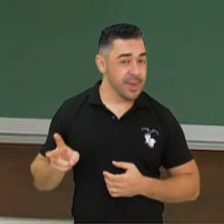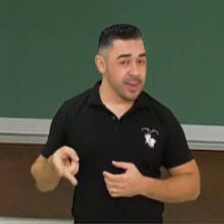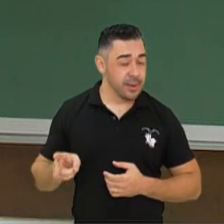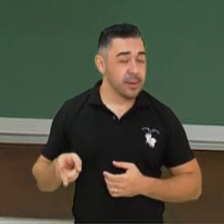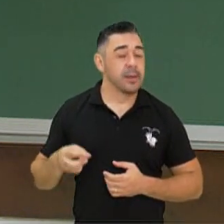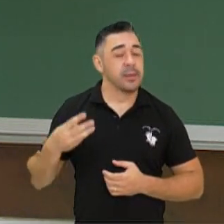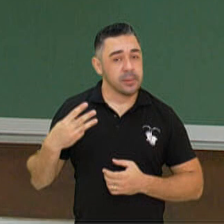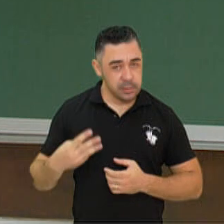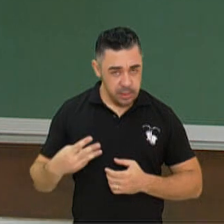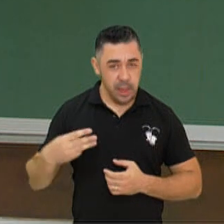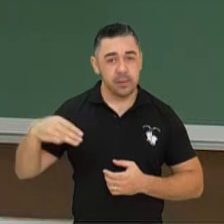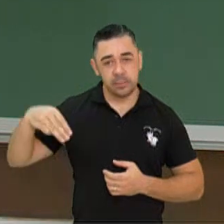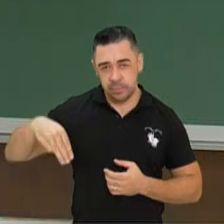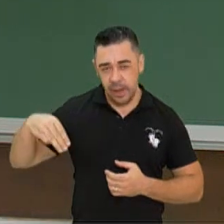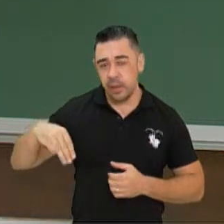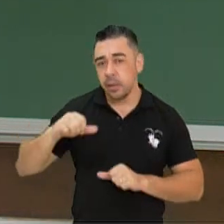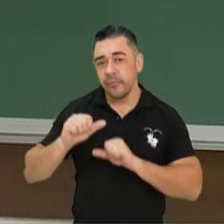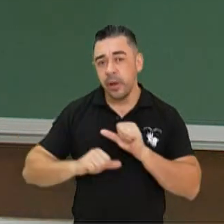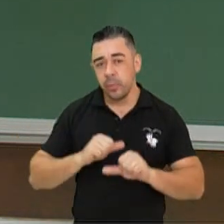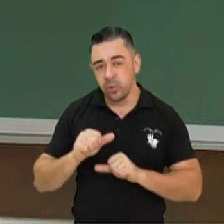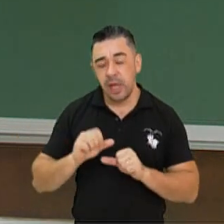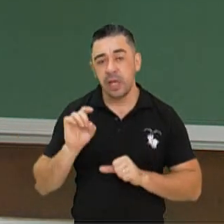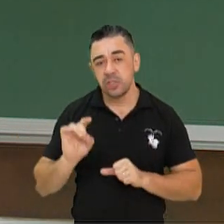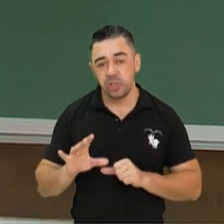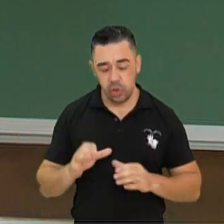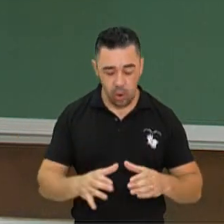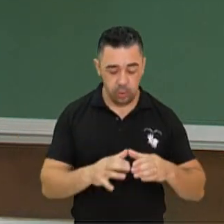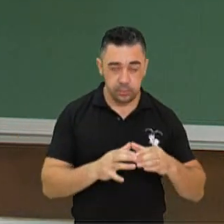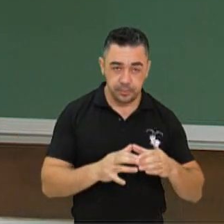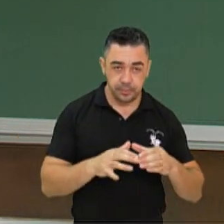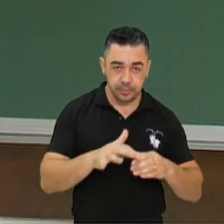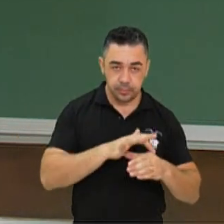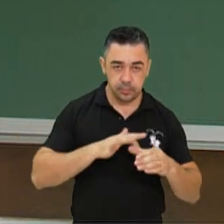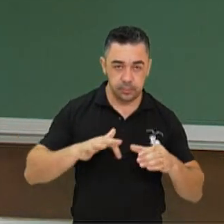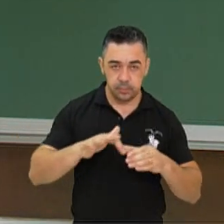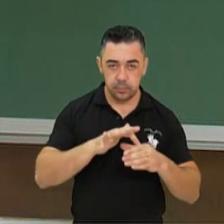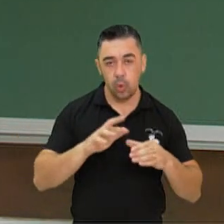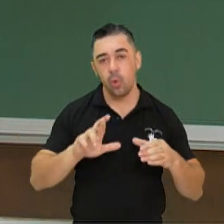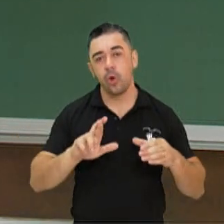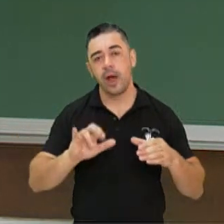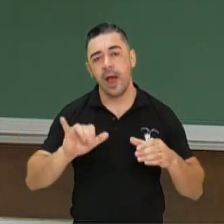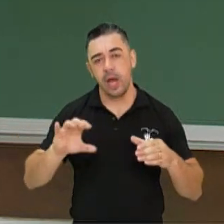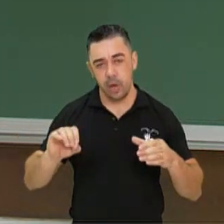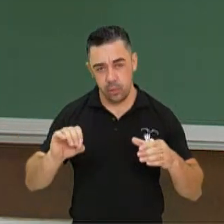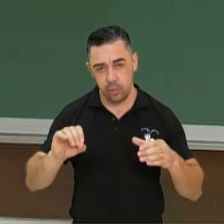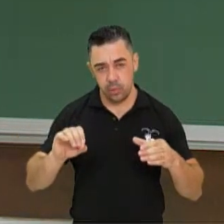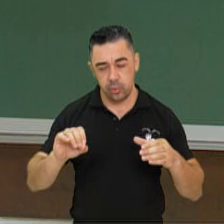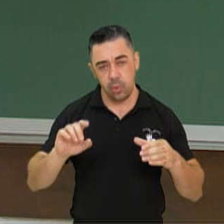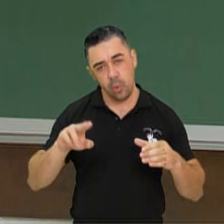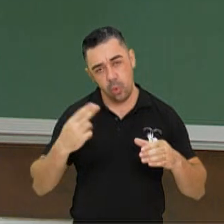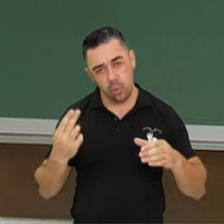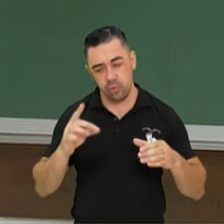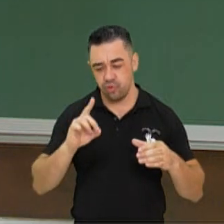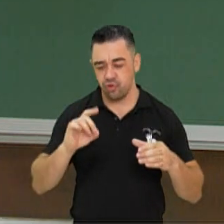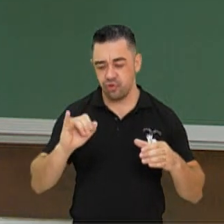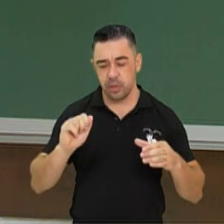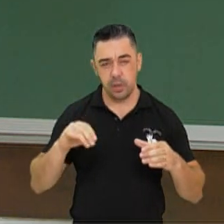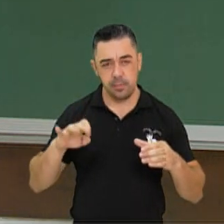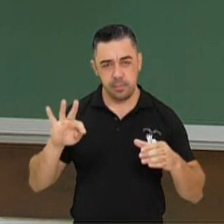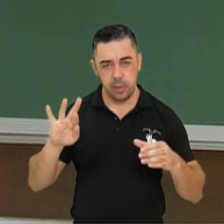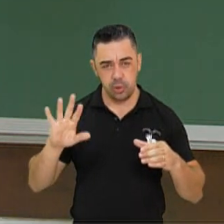de 3 metros. O que vai mudar, então, será o raio da base ou diâmetro.